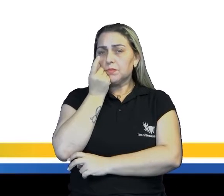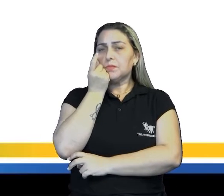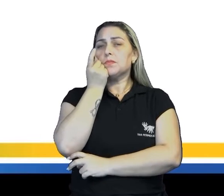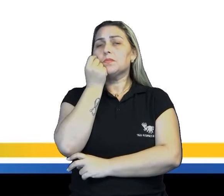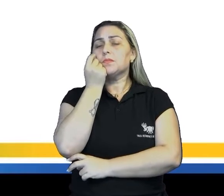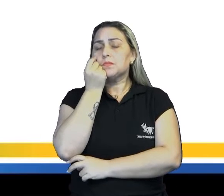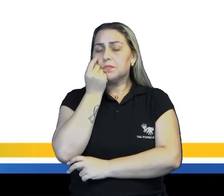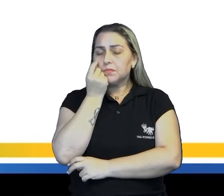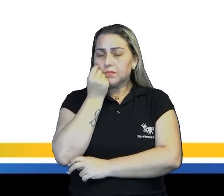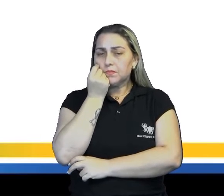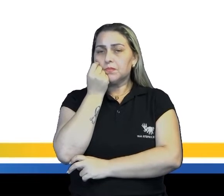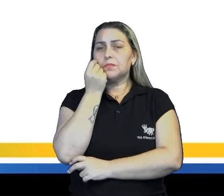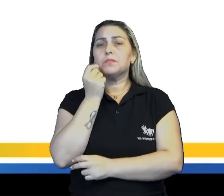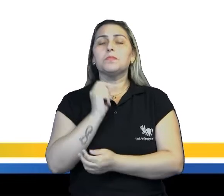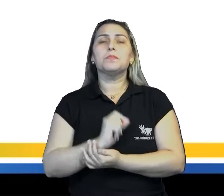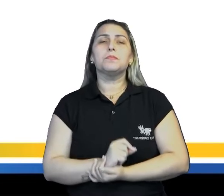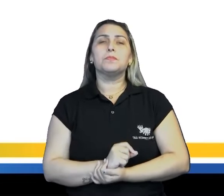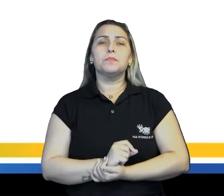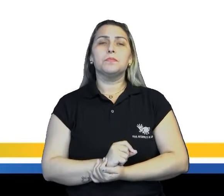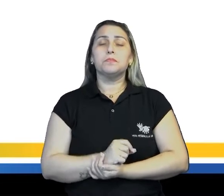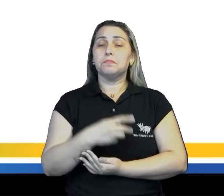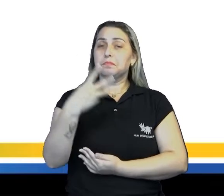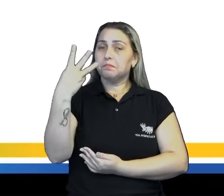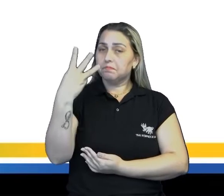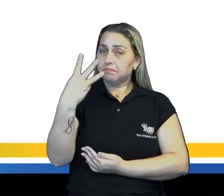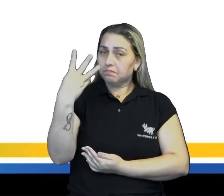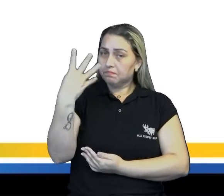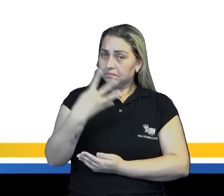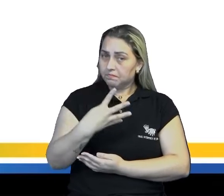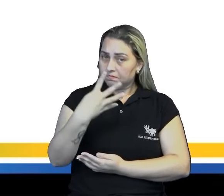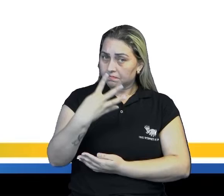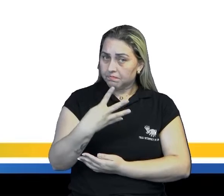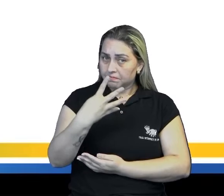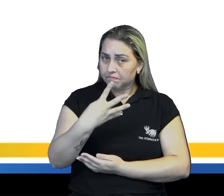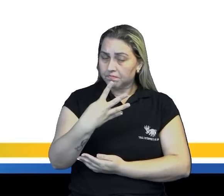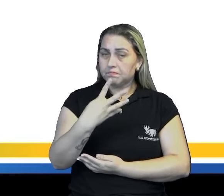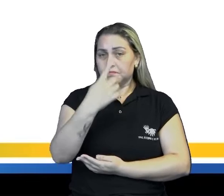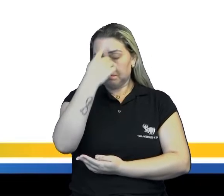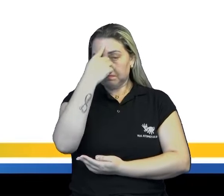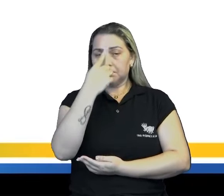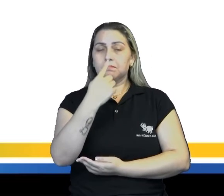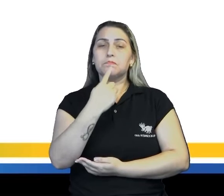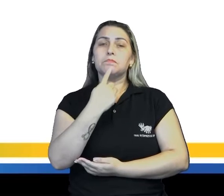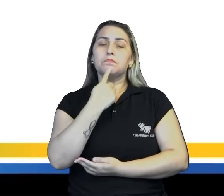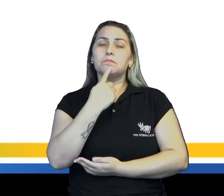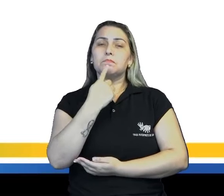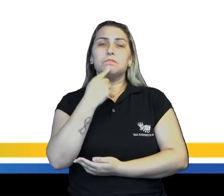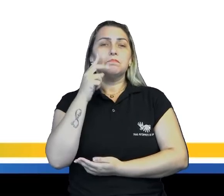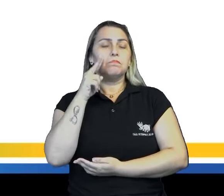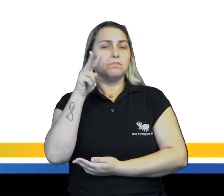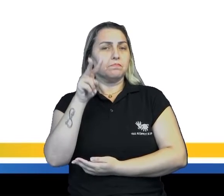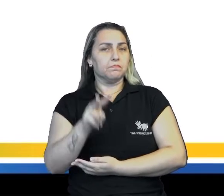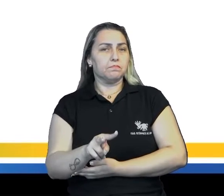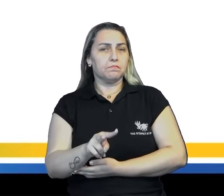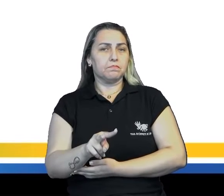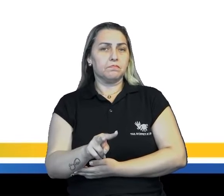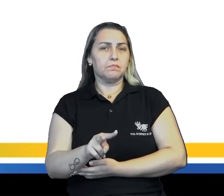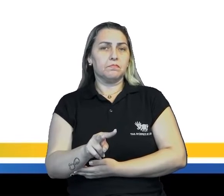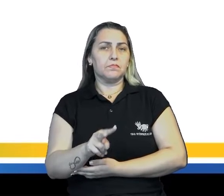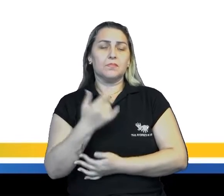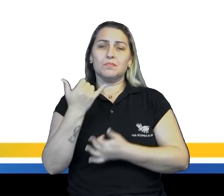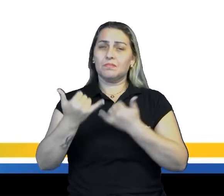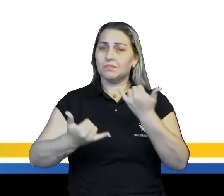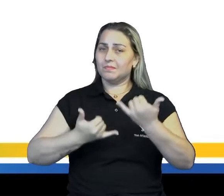ela gesticulou, que está com sono, correto? E na quarta imagem, nós vemos aí que ela está com um tom